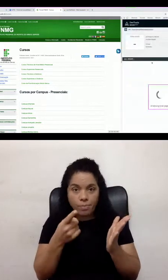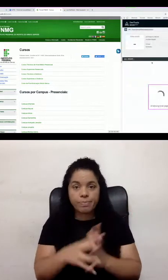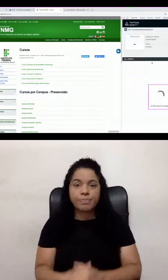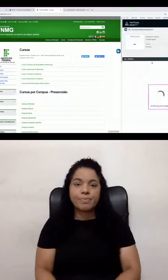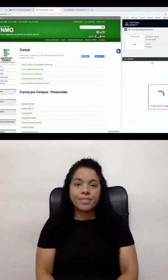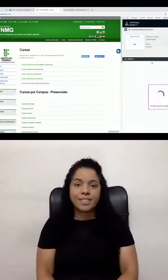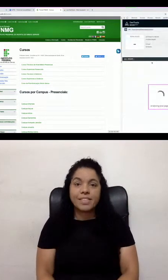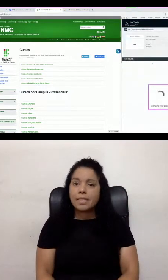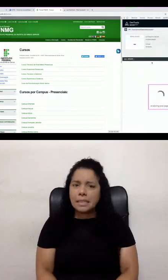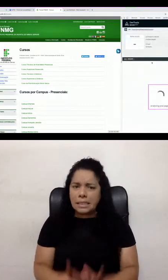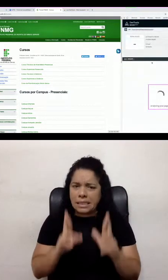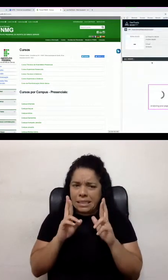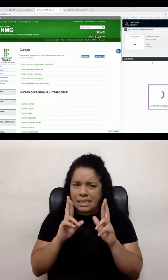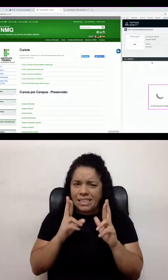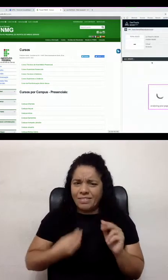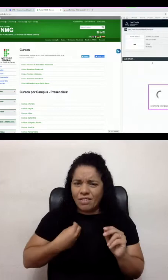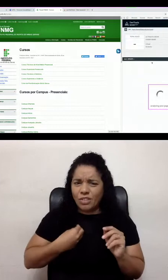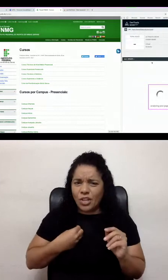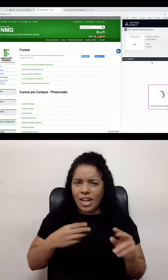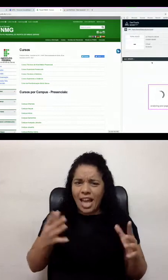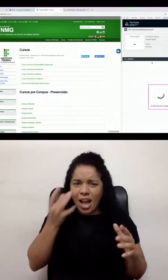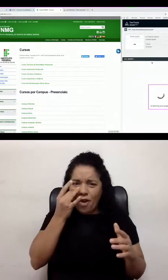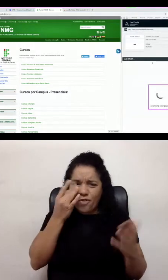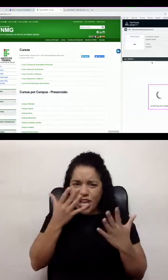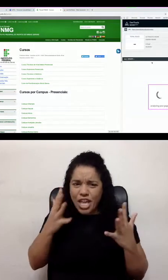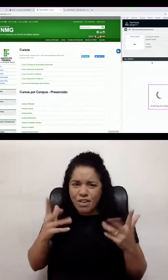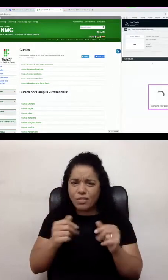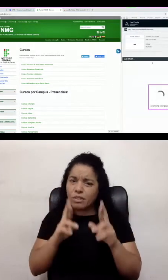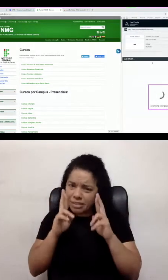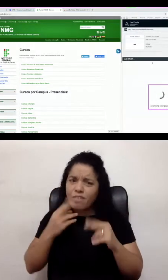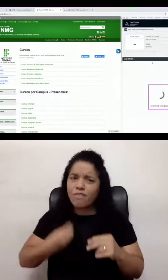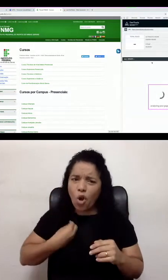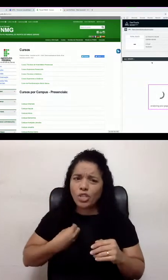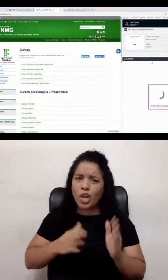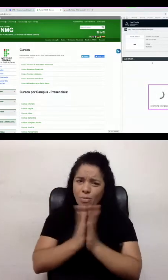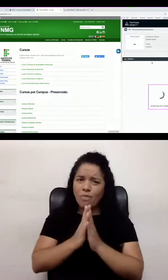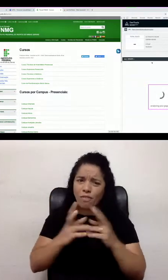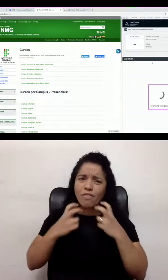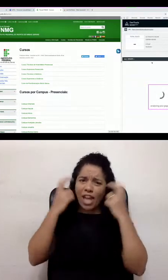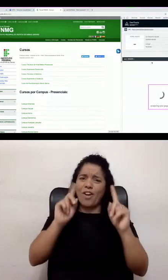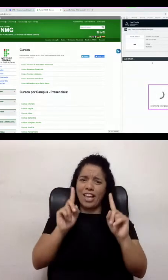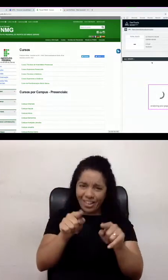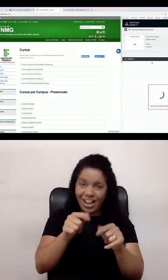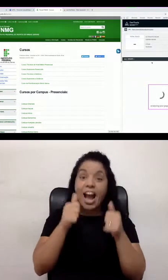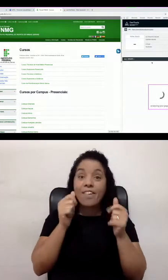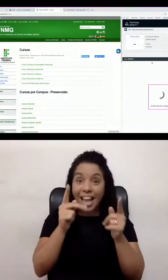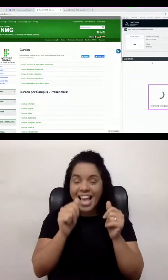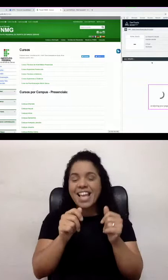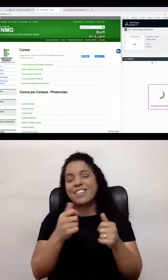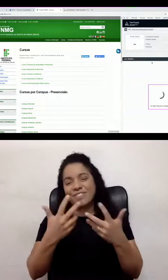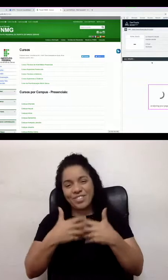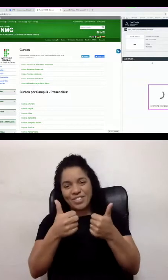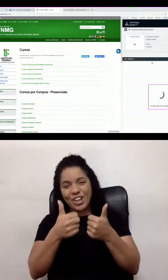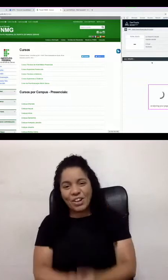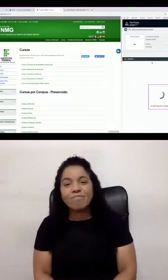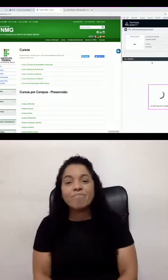Então, isso vai funcionar ao vivo e a cores? Funciona, filho, não faz passar vergonha, não. Aí, funcionou. O que ele